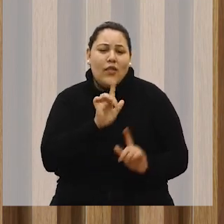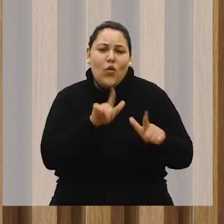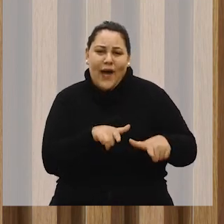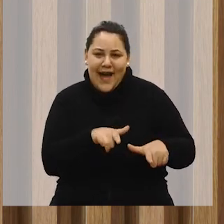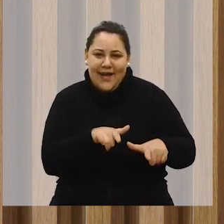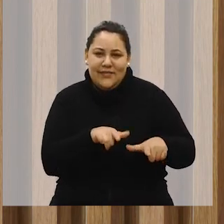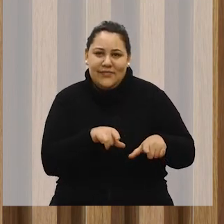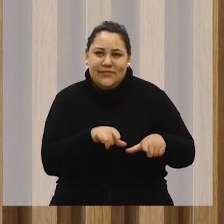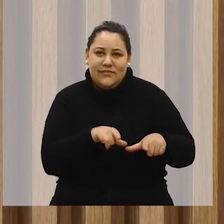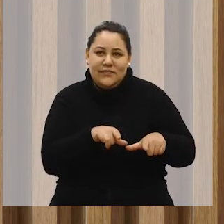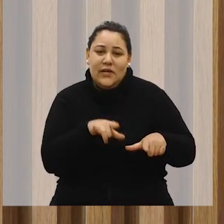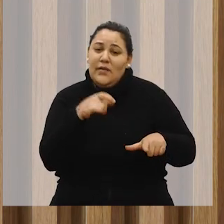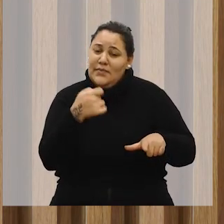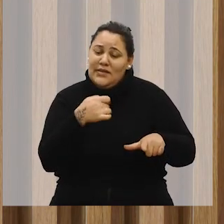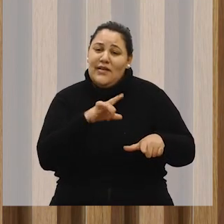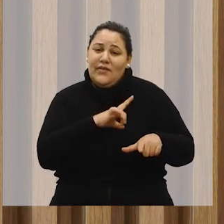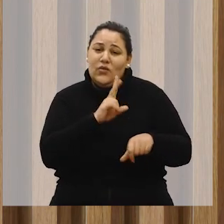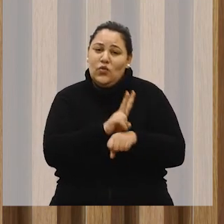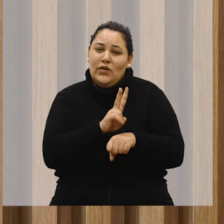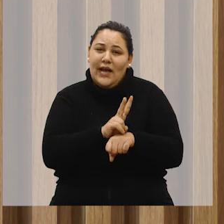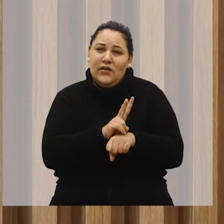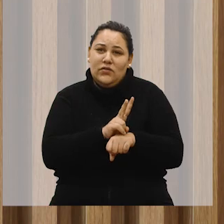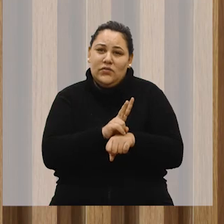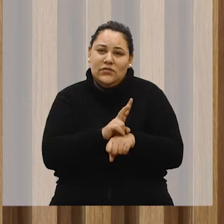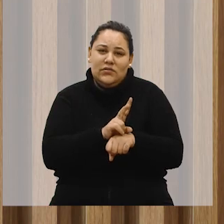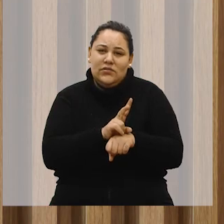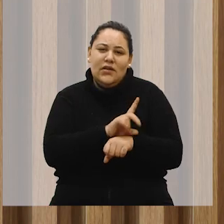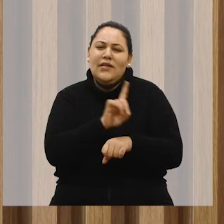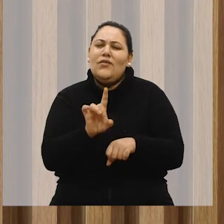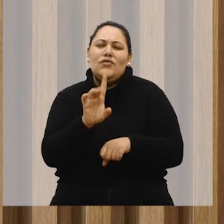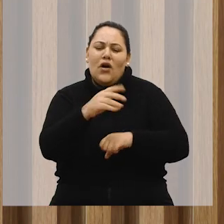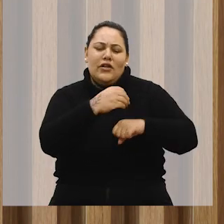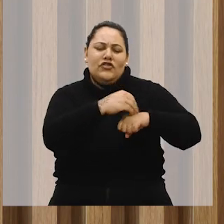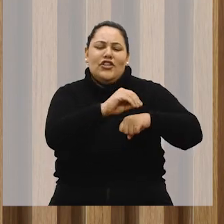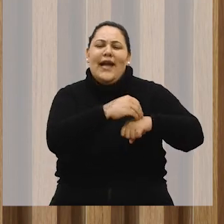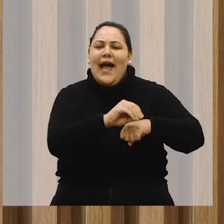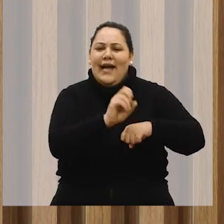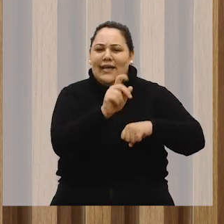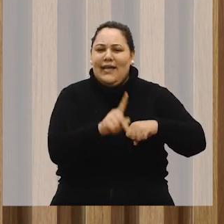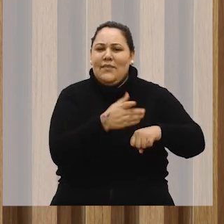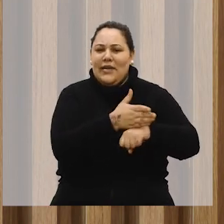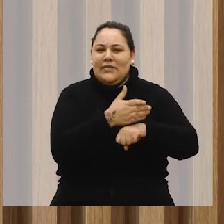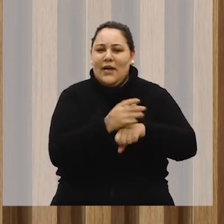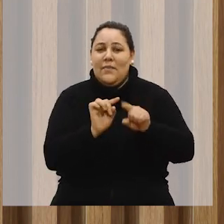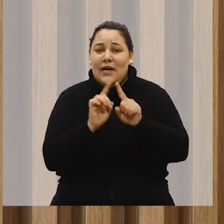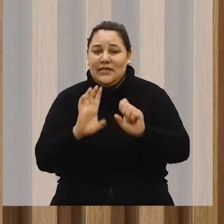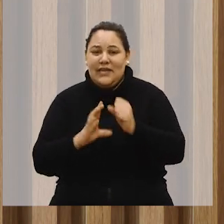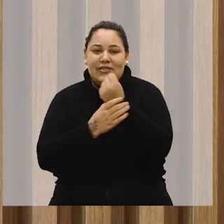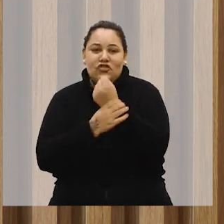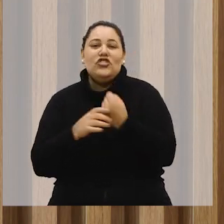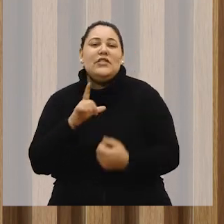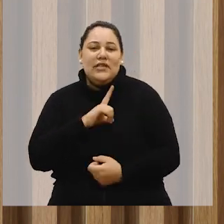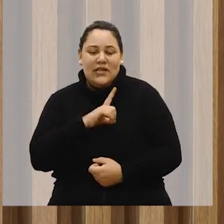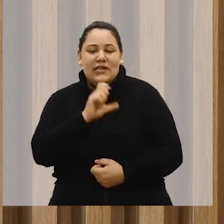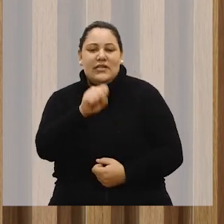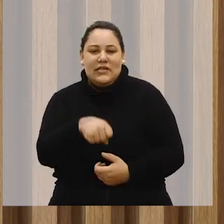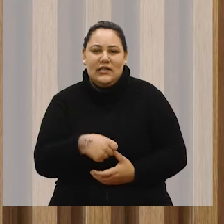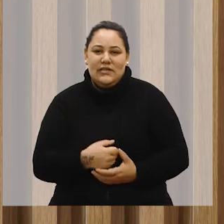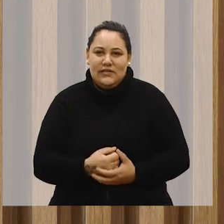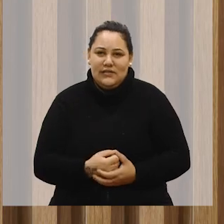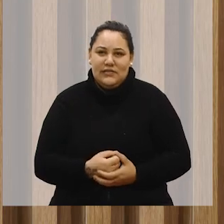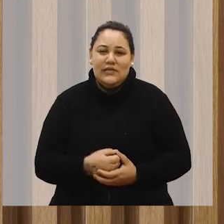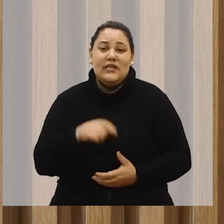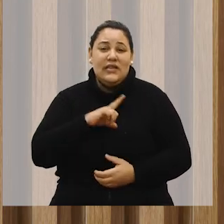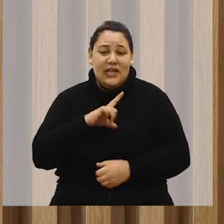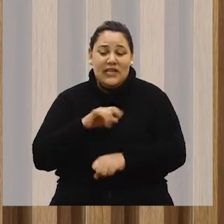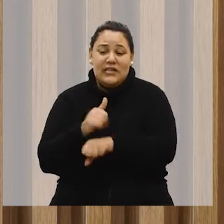Mas deveria ter um cuidado de não só indicar quem vai concorrer, mas garantir que tenha ferramentas